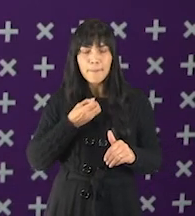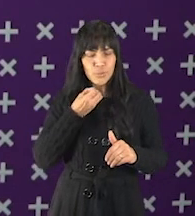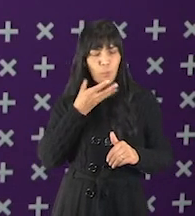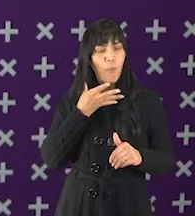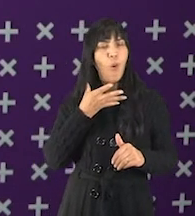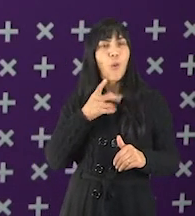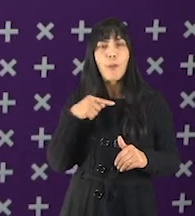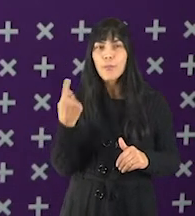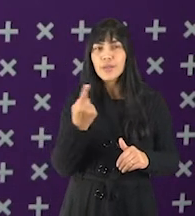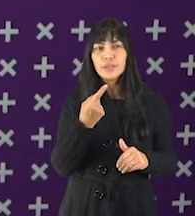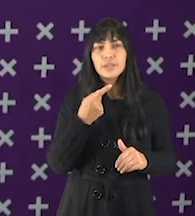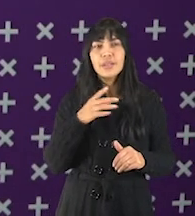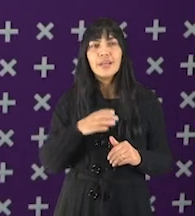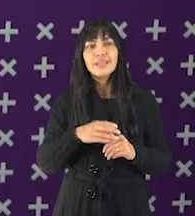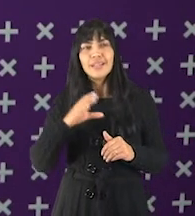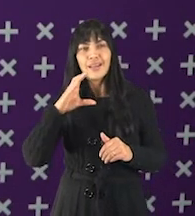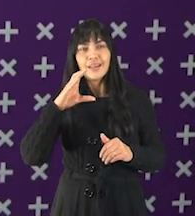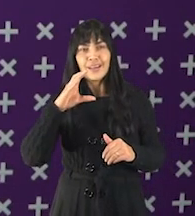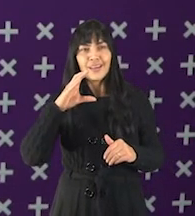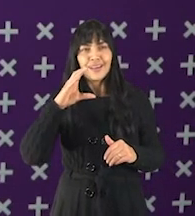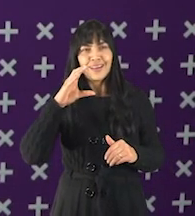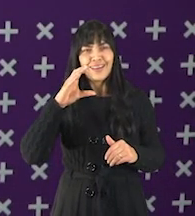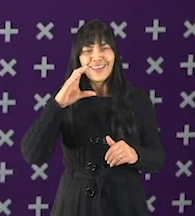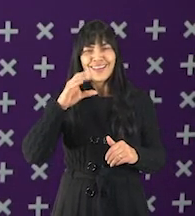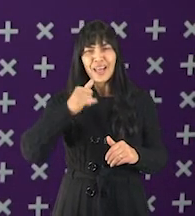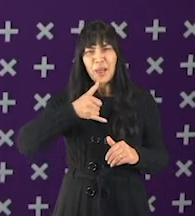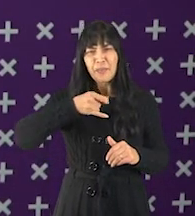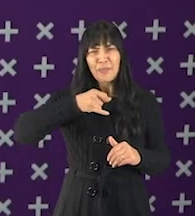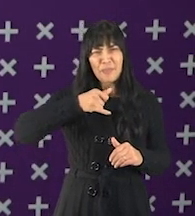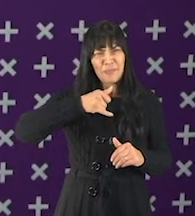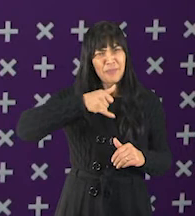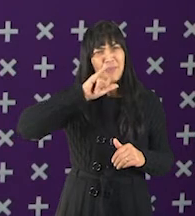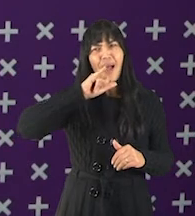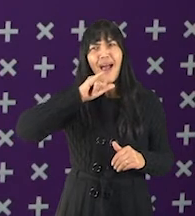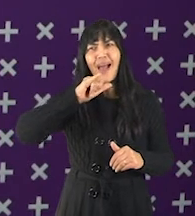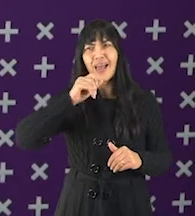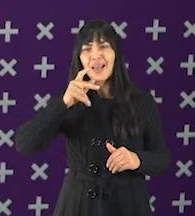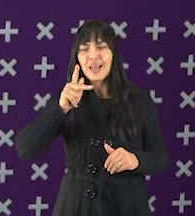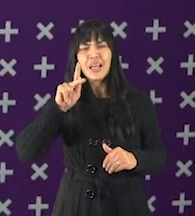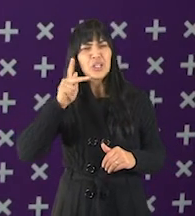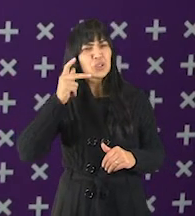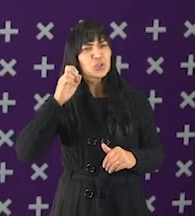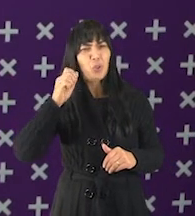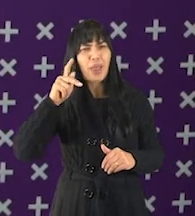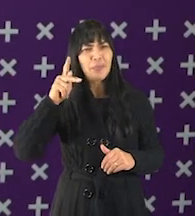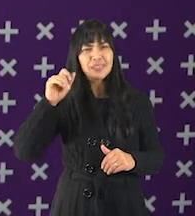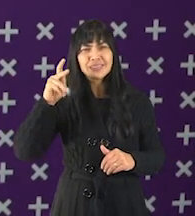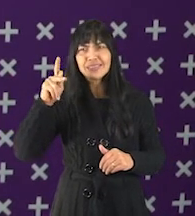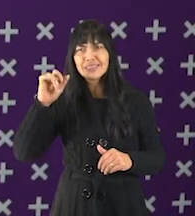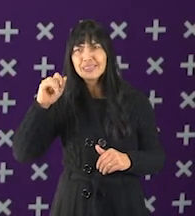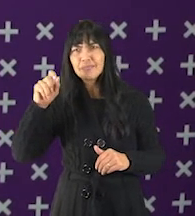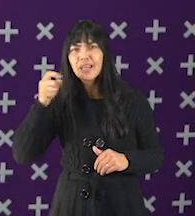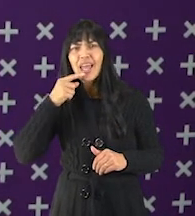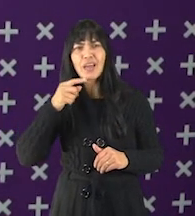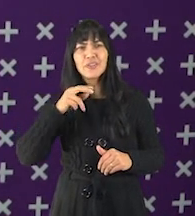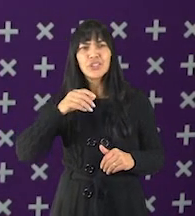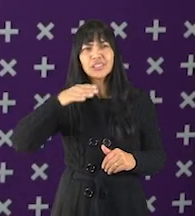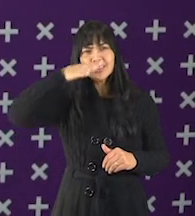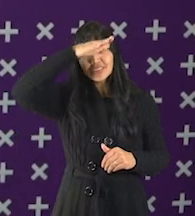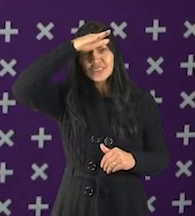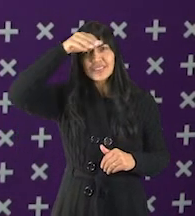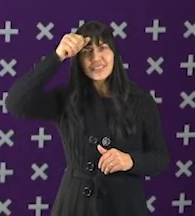para todo mundo. E essa cachaça Schweppes aí da Suécia é boa mesmo? Não botei muita fé, não, hein?